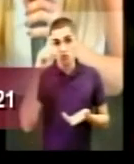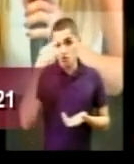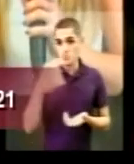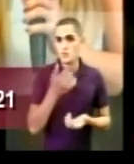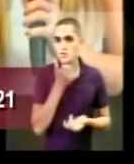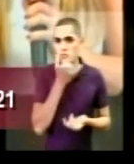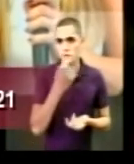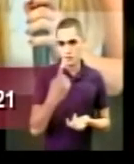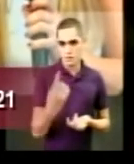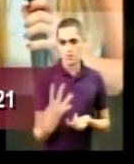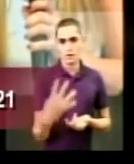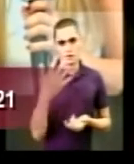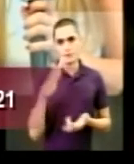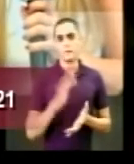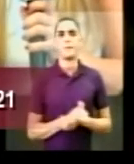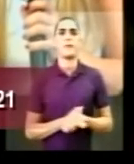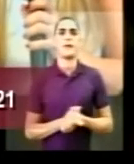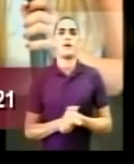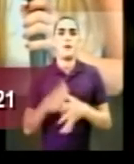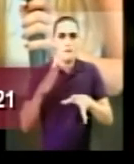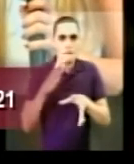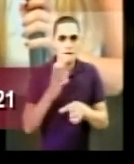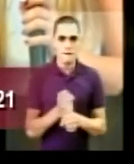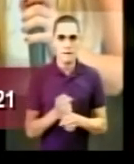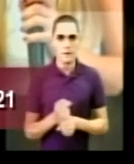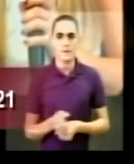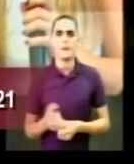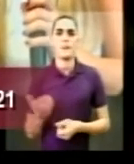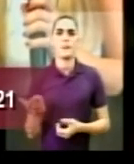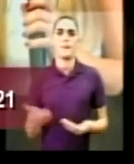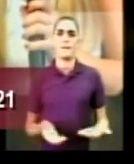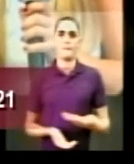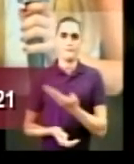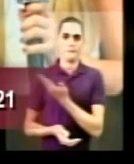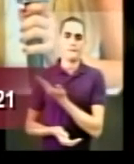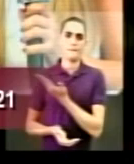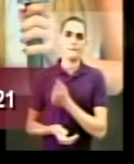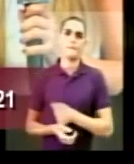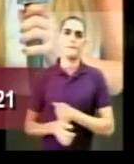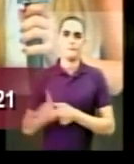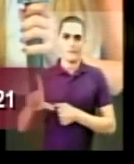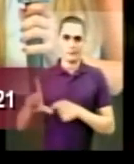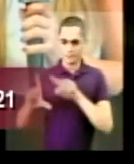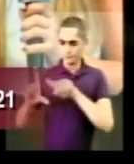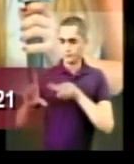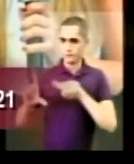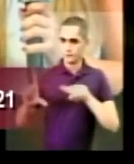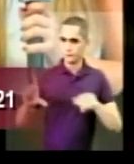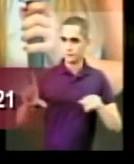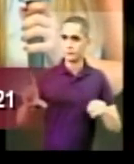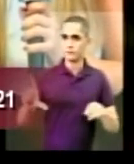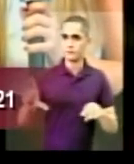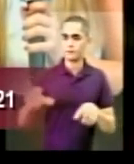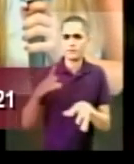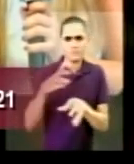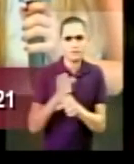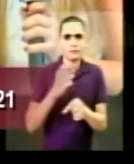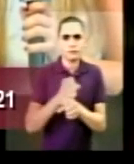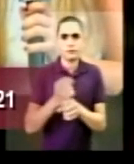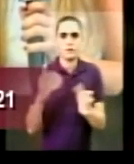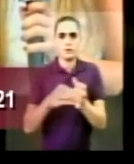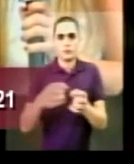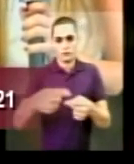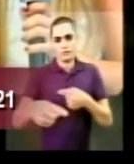14. Na média móvel, próximo, de óbitos confirmados por Covid, vocês podem ver que